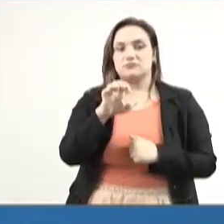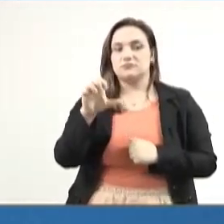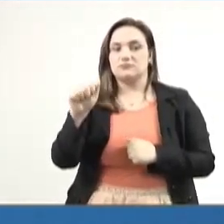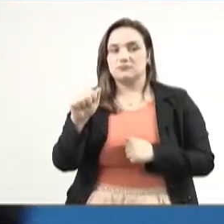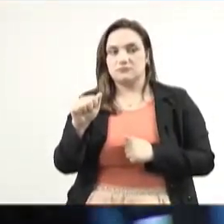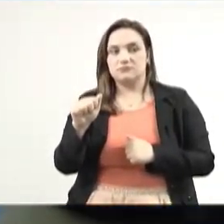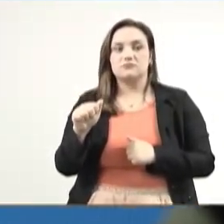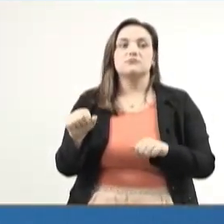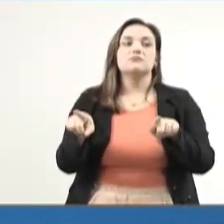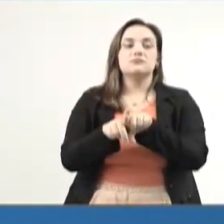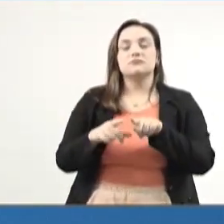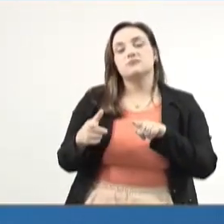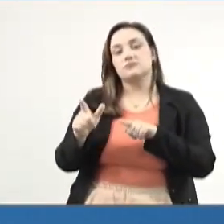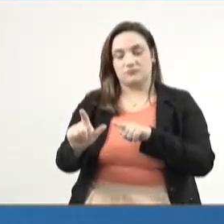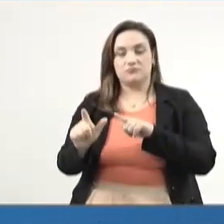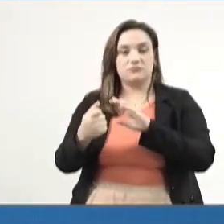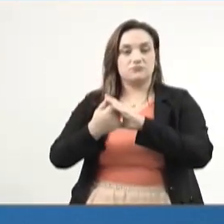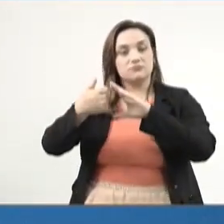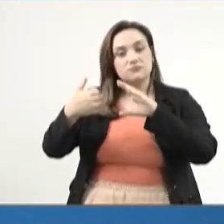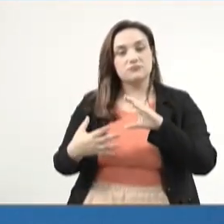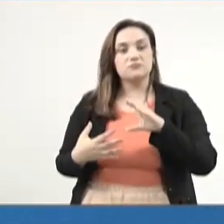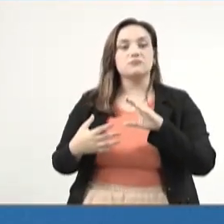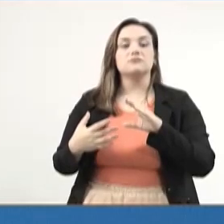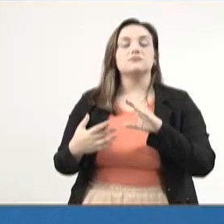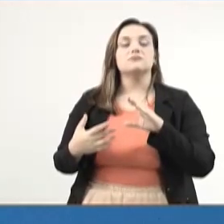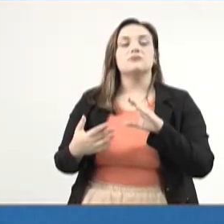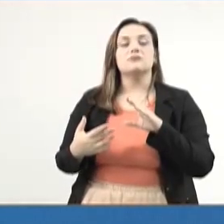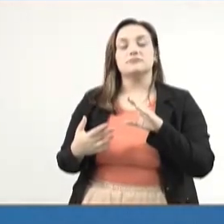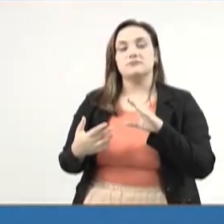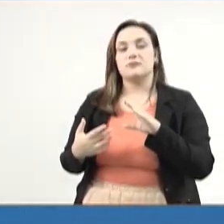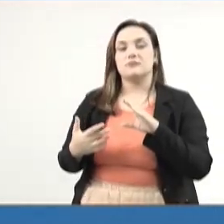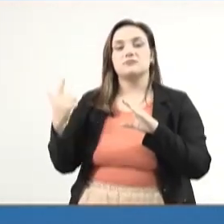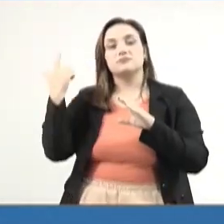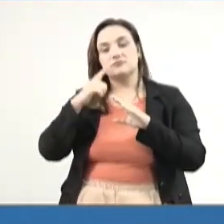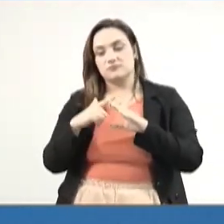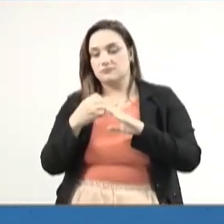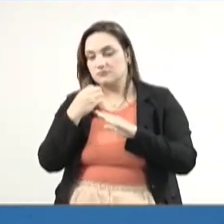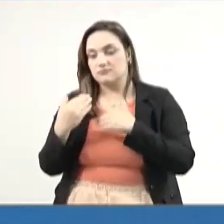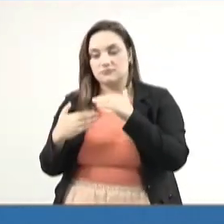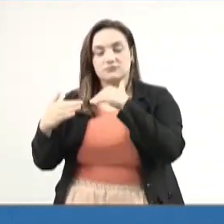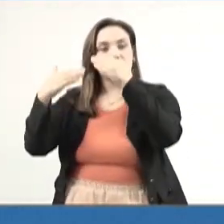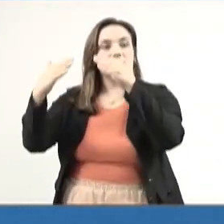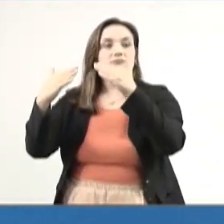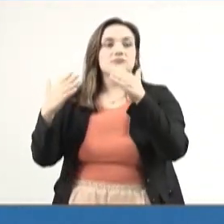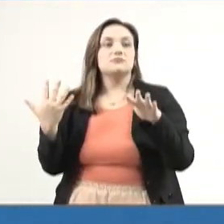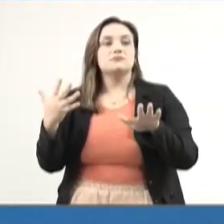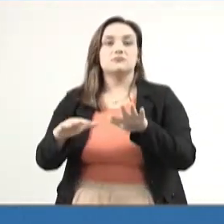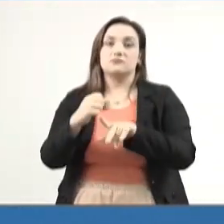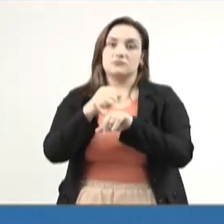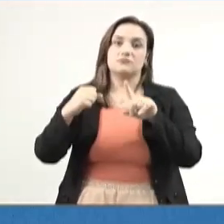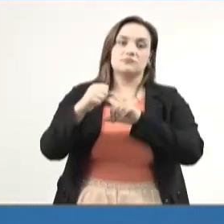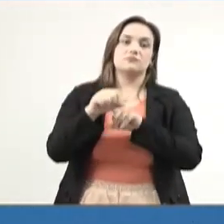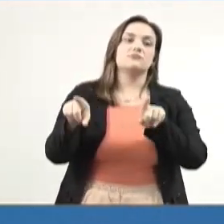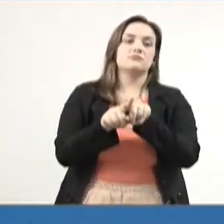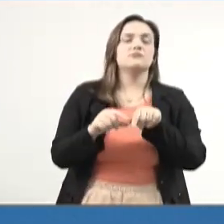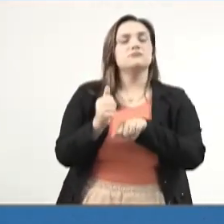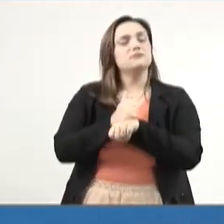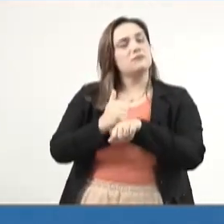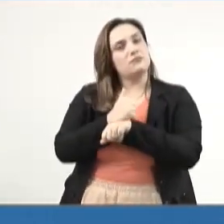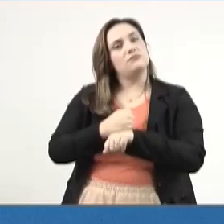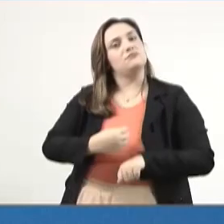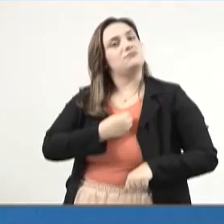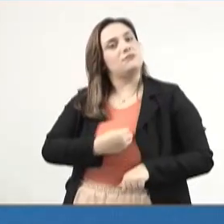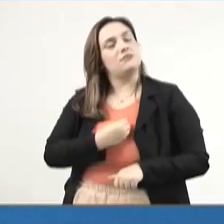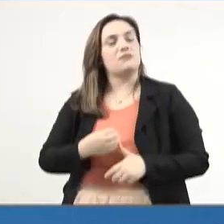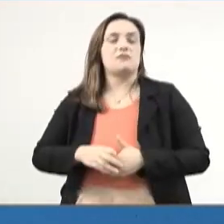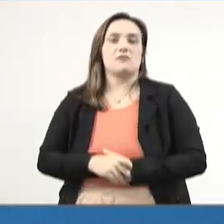condições neurodesenvolvimentais, promovendo sua inclusão social, desenvolvimento pessoal e qualidade de vida. Além